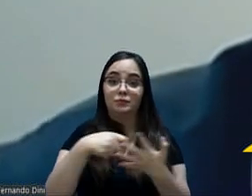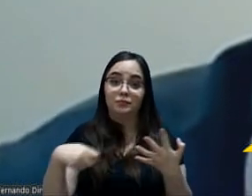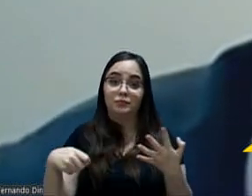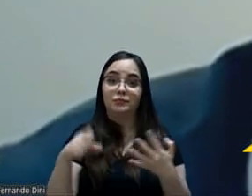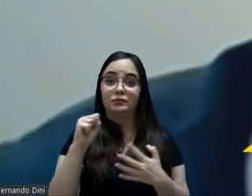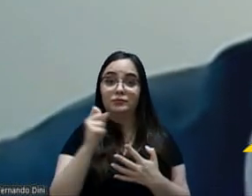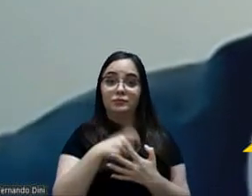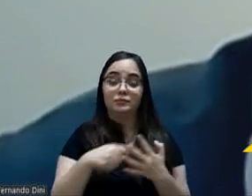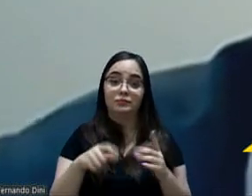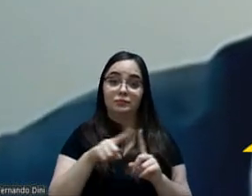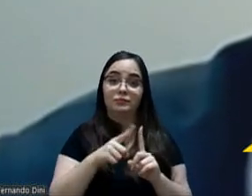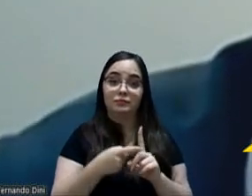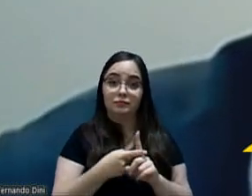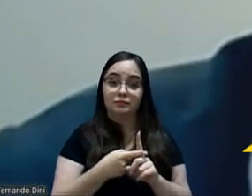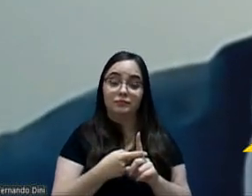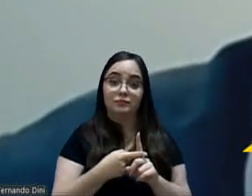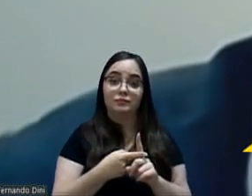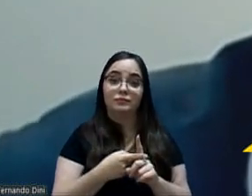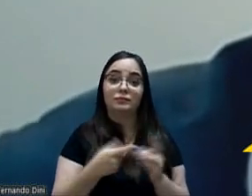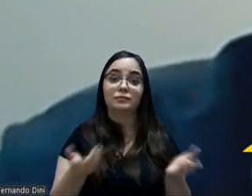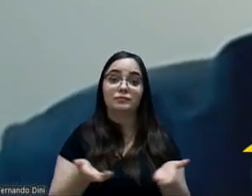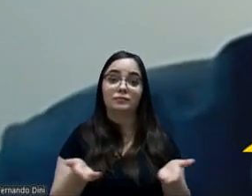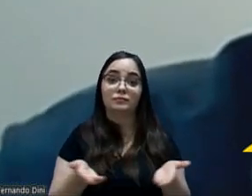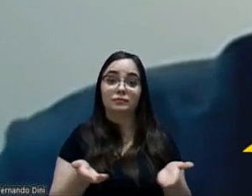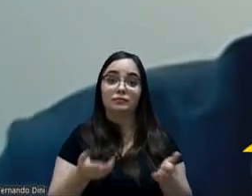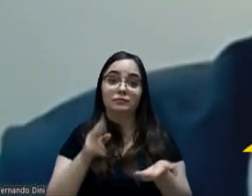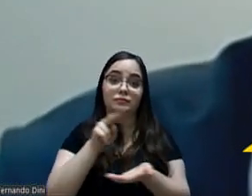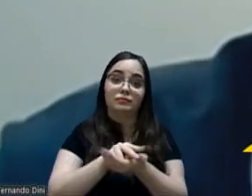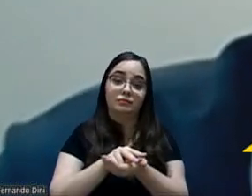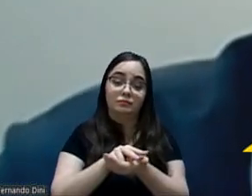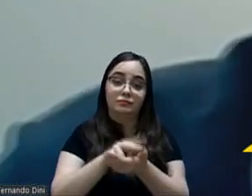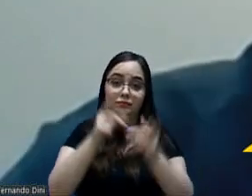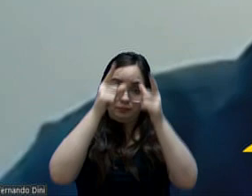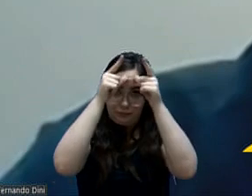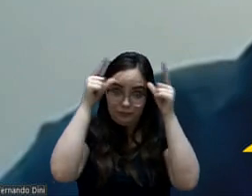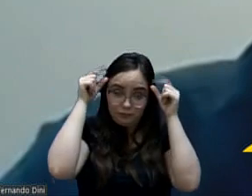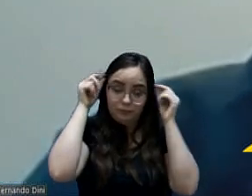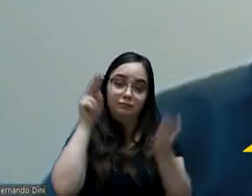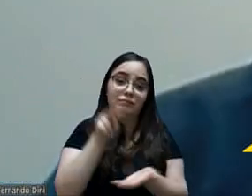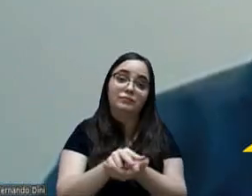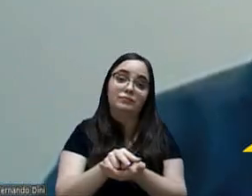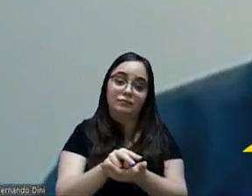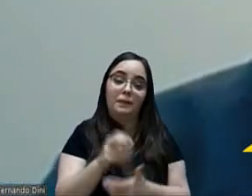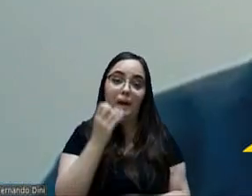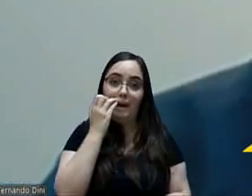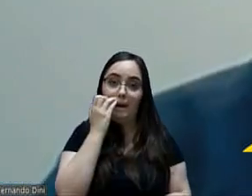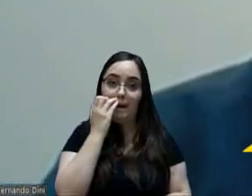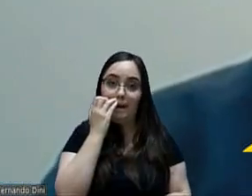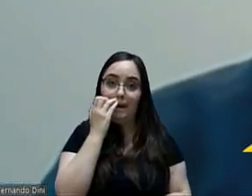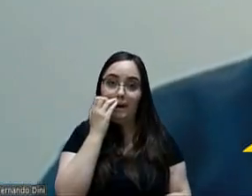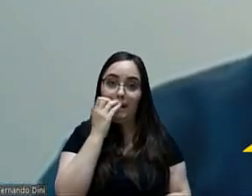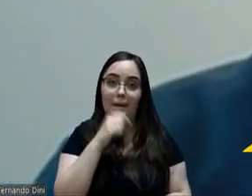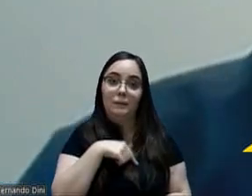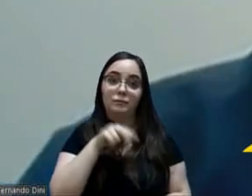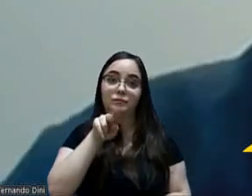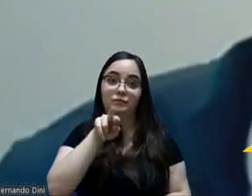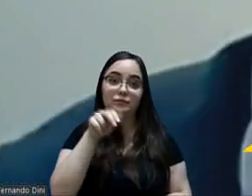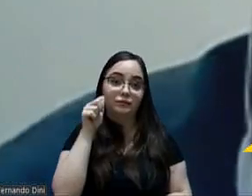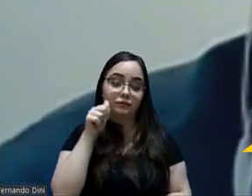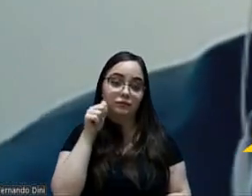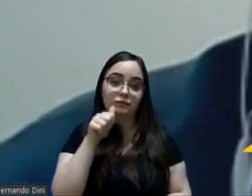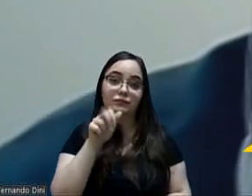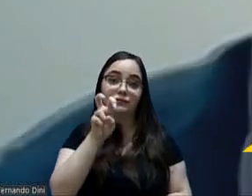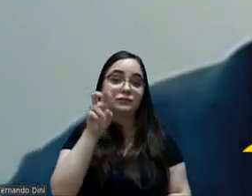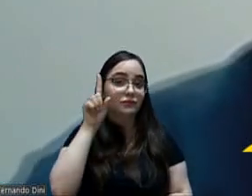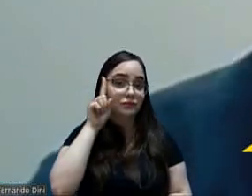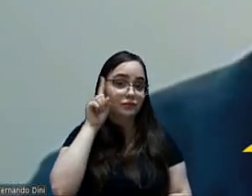8 meses e meio, agora está num leito de enfermaria. A minha irmã ficou 5 dias